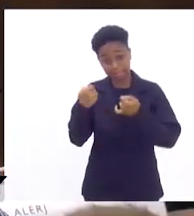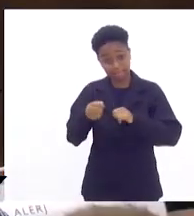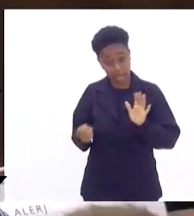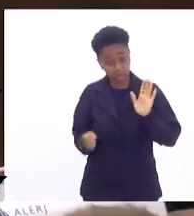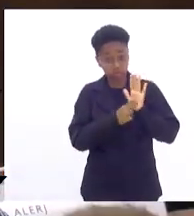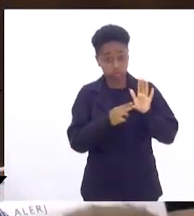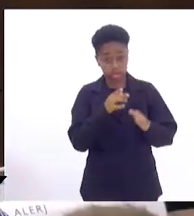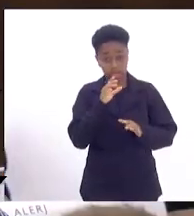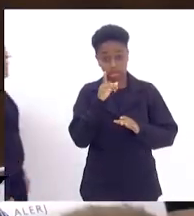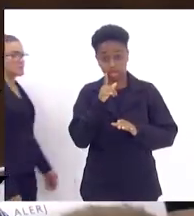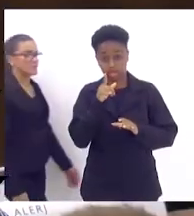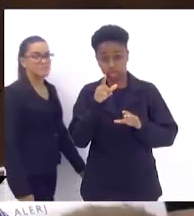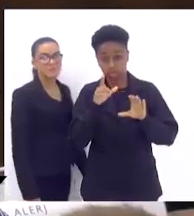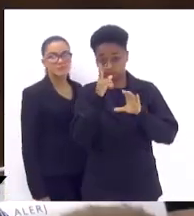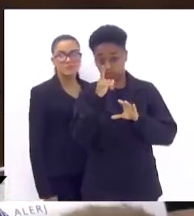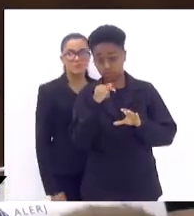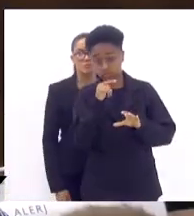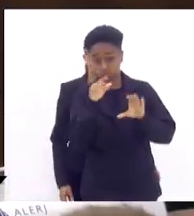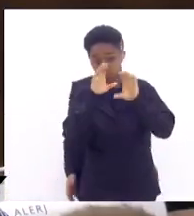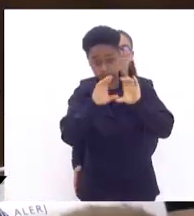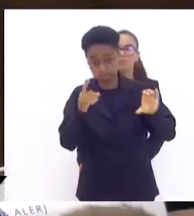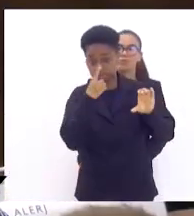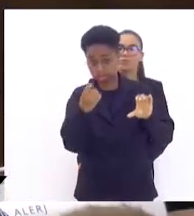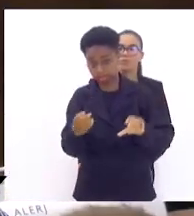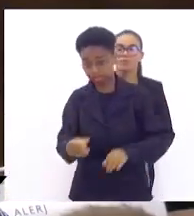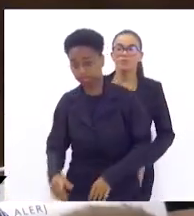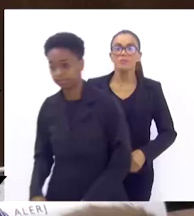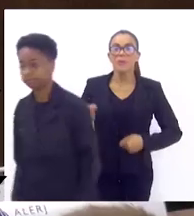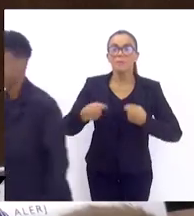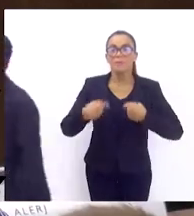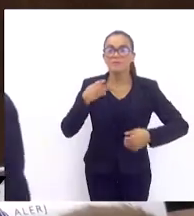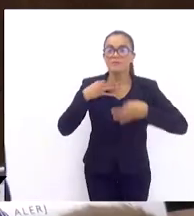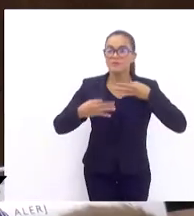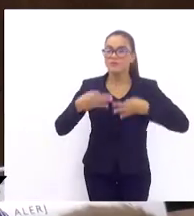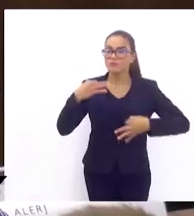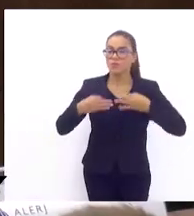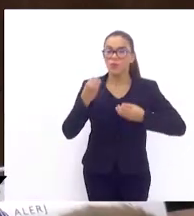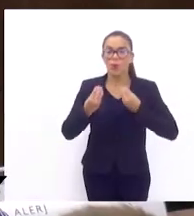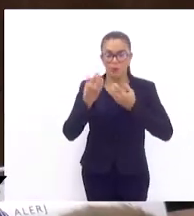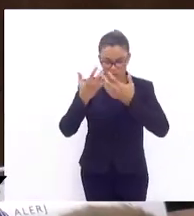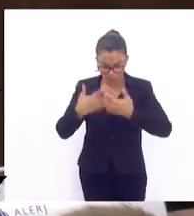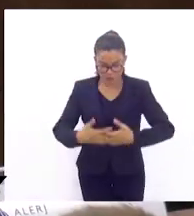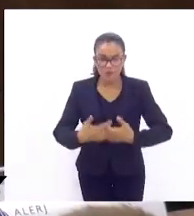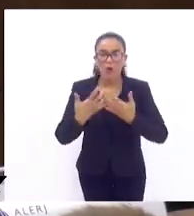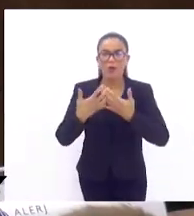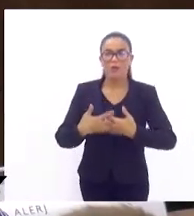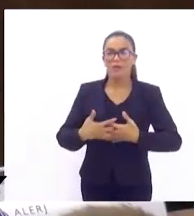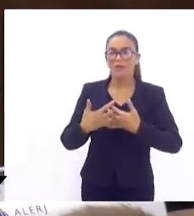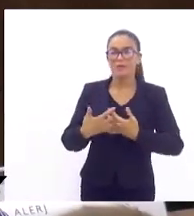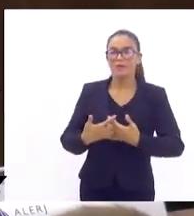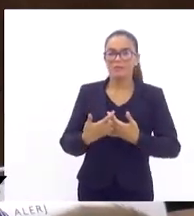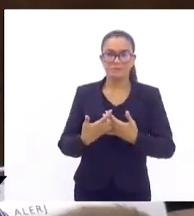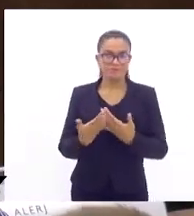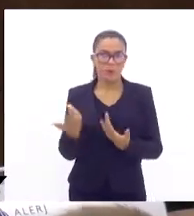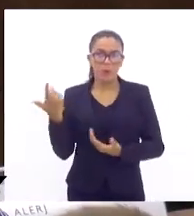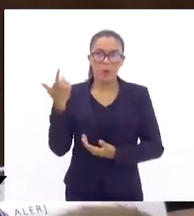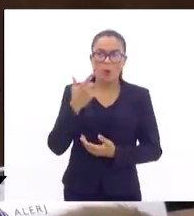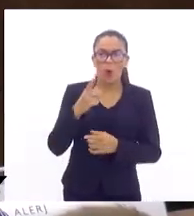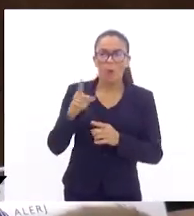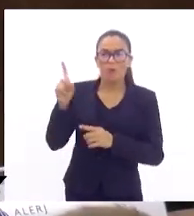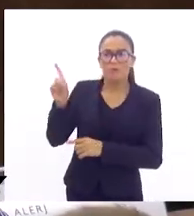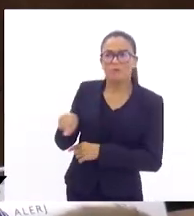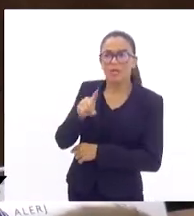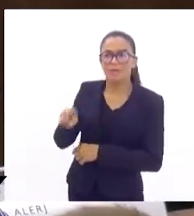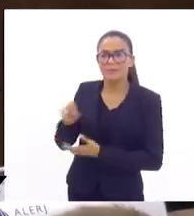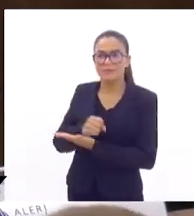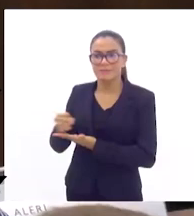nós assumimos, não tem problema nenhum. Deputado Leal. Agora, tem que ver juridicamente isso, como é que funciona, como é que você cancela esse contrato e adere